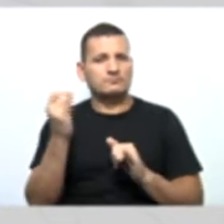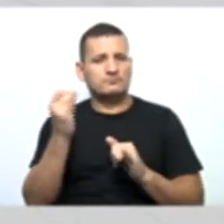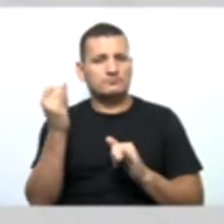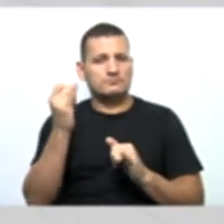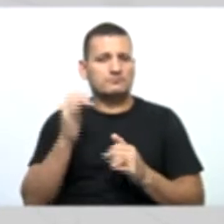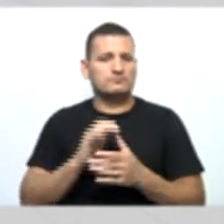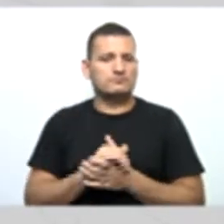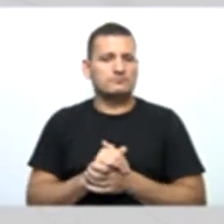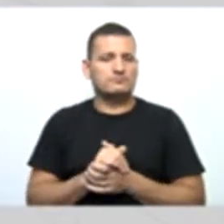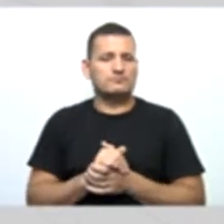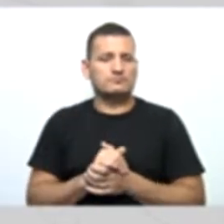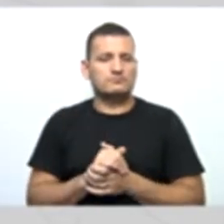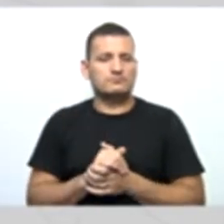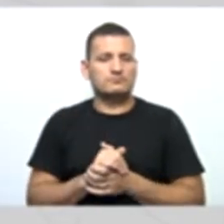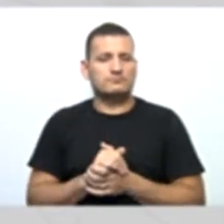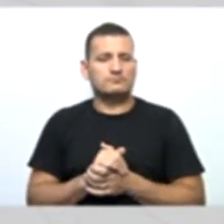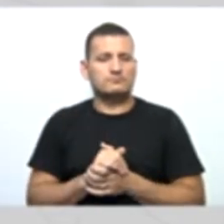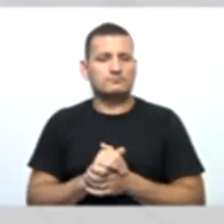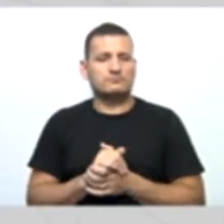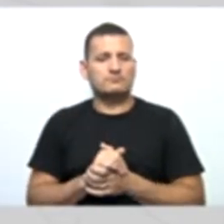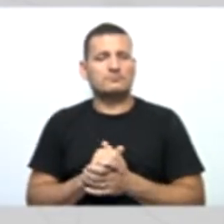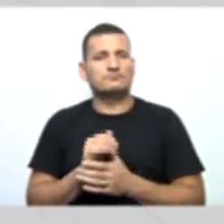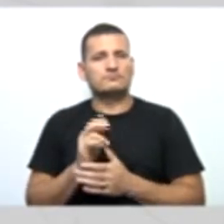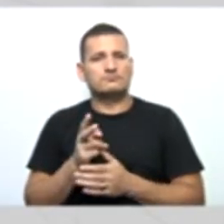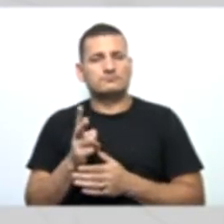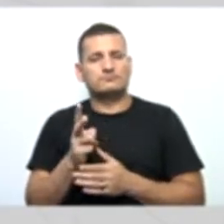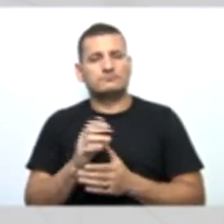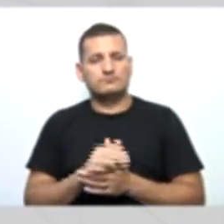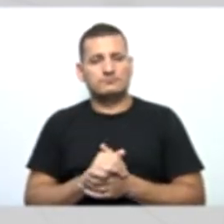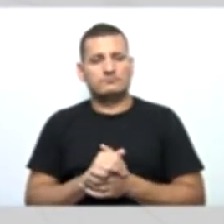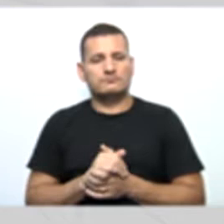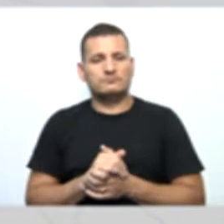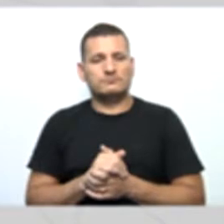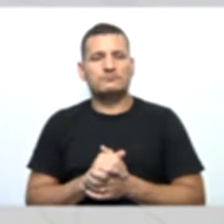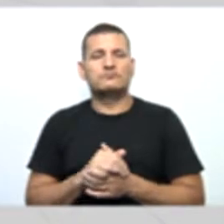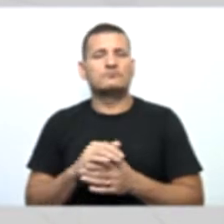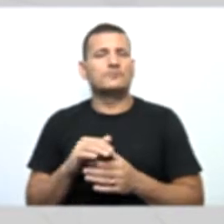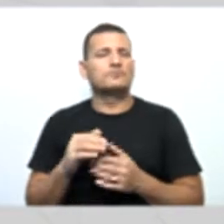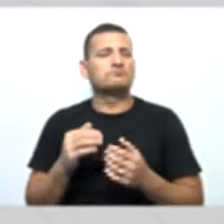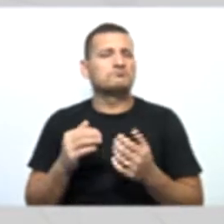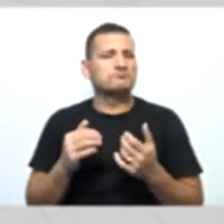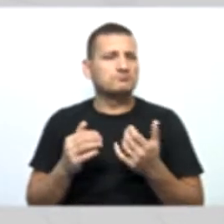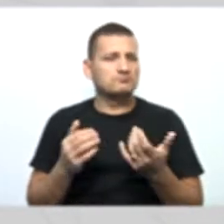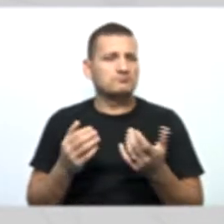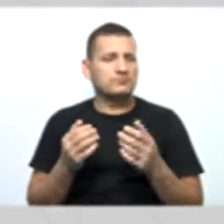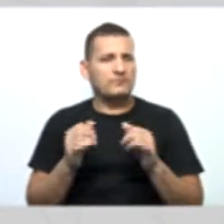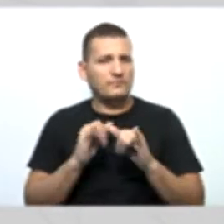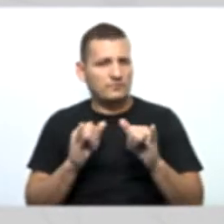Vamos lá. Continuando aqui, ó. Qual o valor da informação?